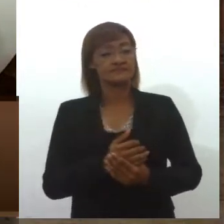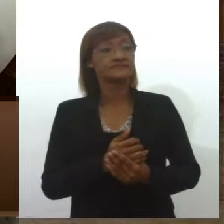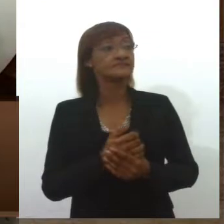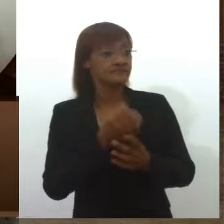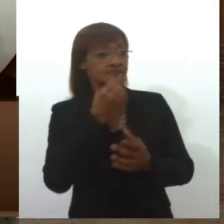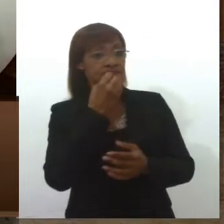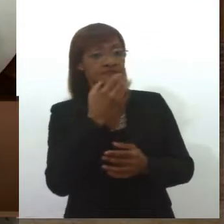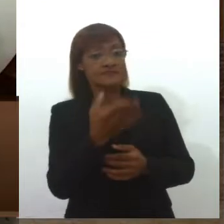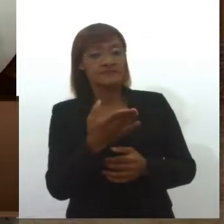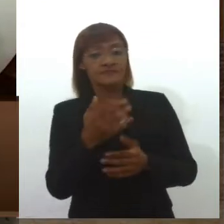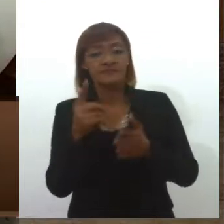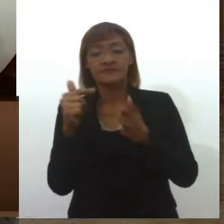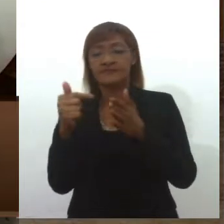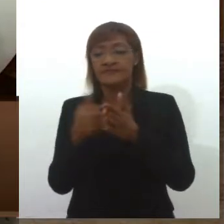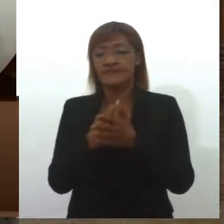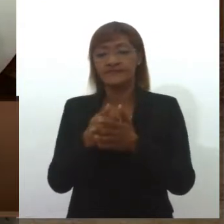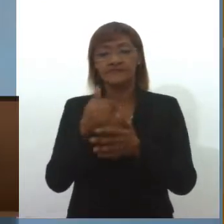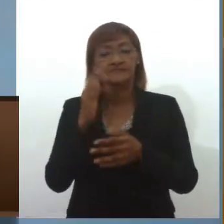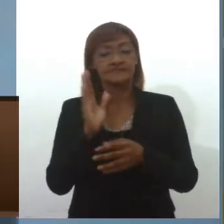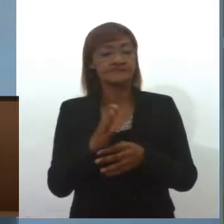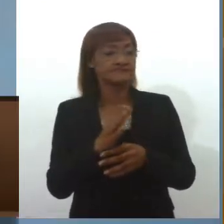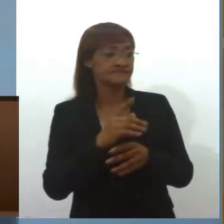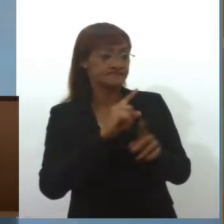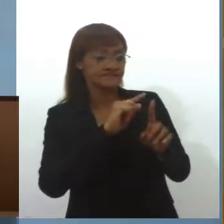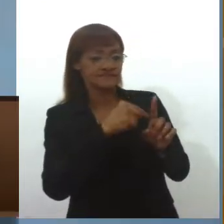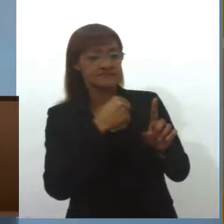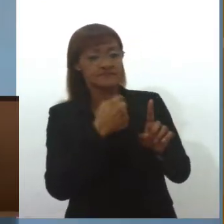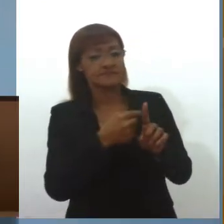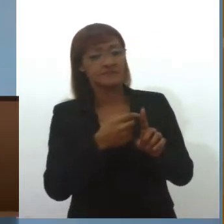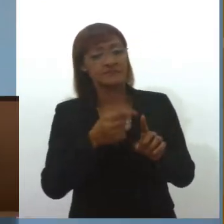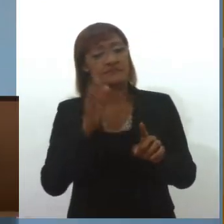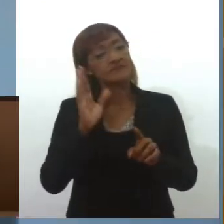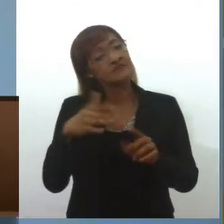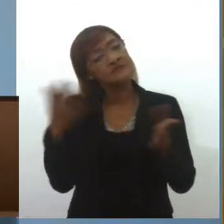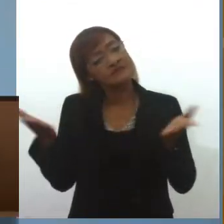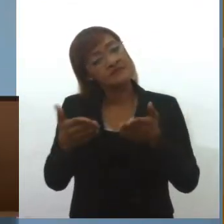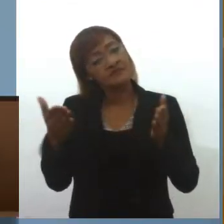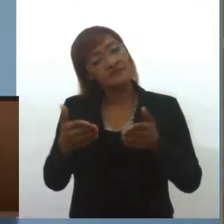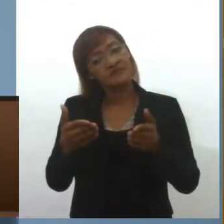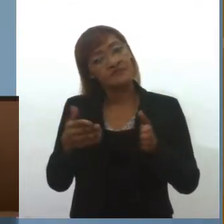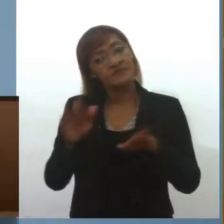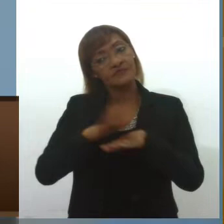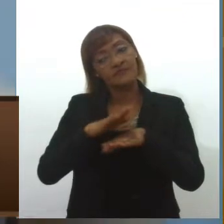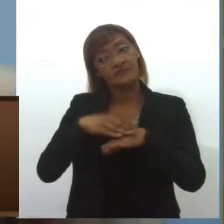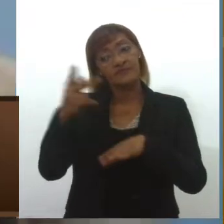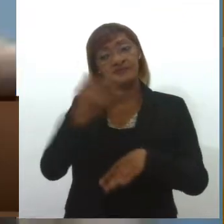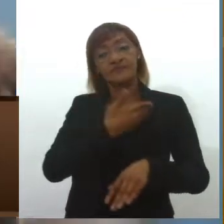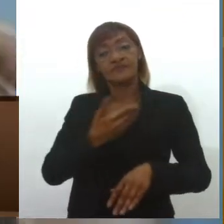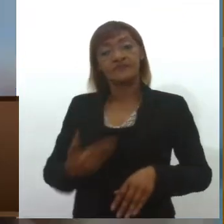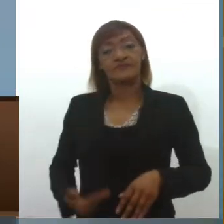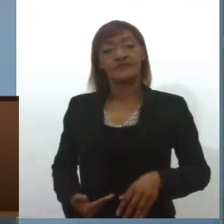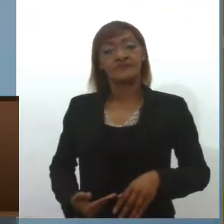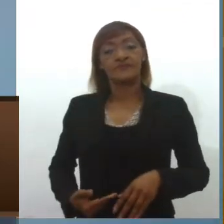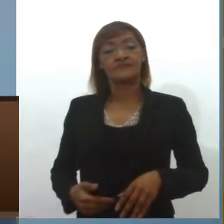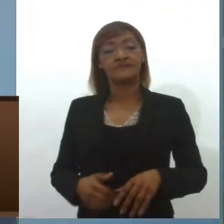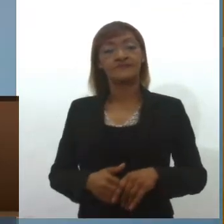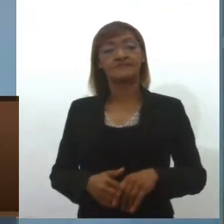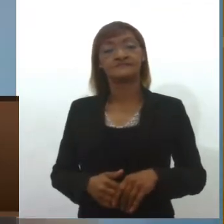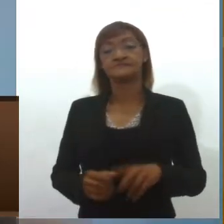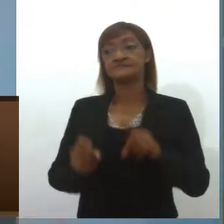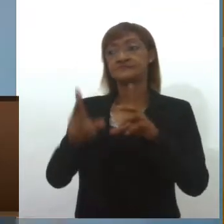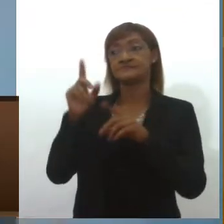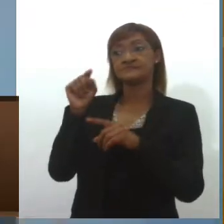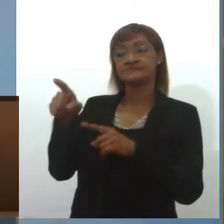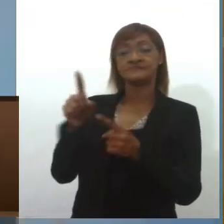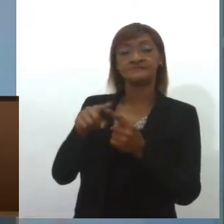Quando a taxa Selic aumenta, os títulos públicos agora custam mais para o governo. Porque, veja bem, se o governo quer vender um título para você,